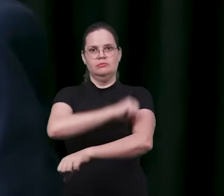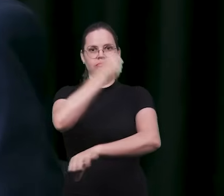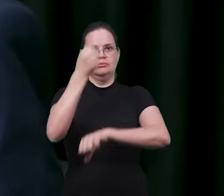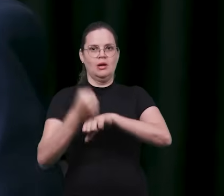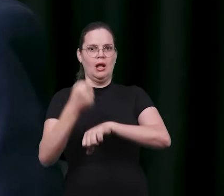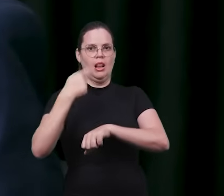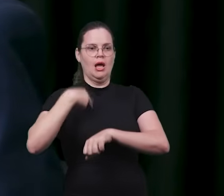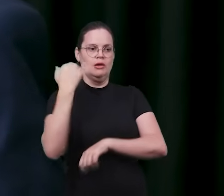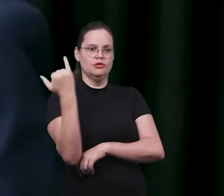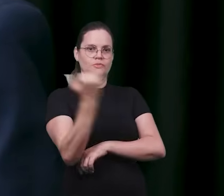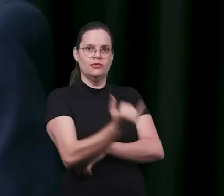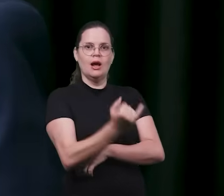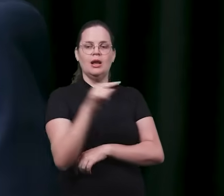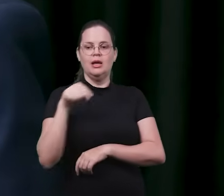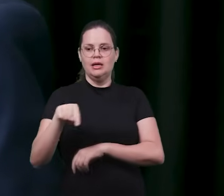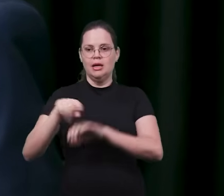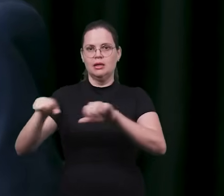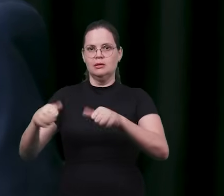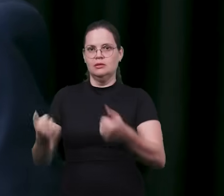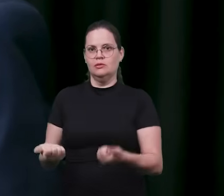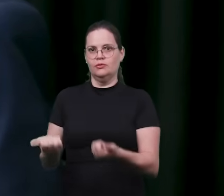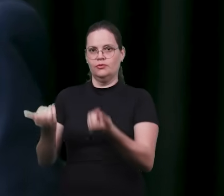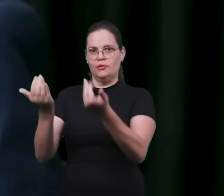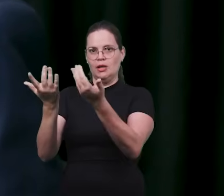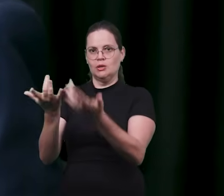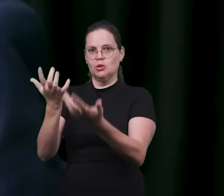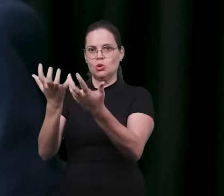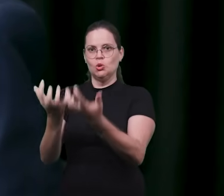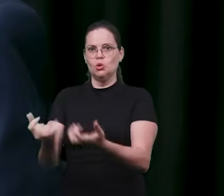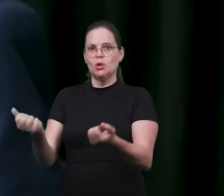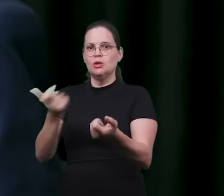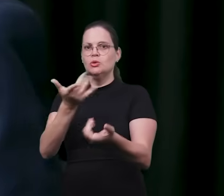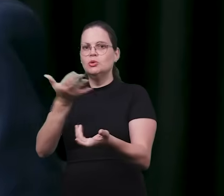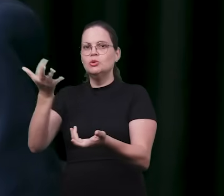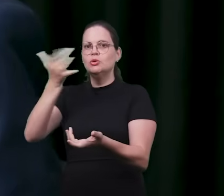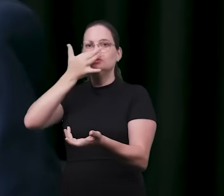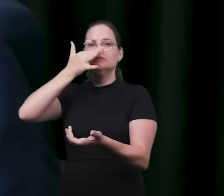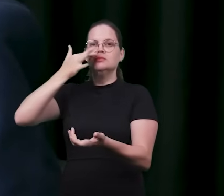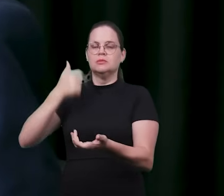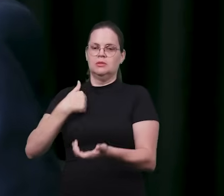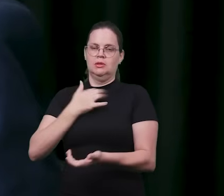em cheiro suave, oferta queimada ao Senhor. Então, o Senhor,